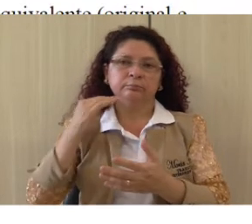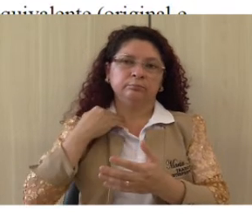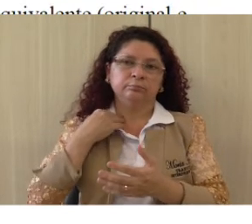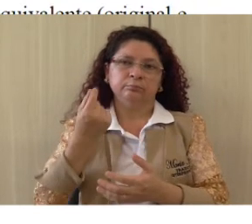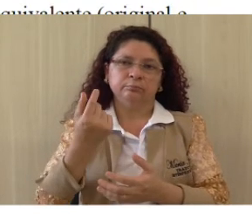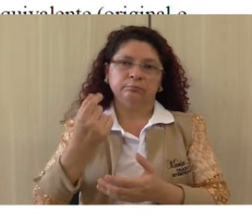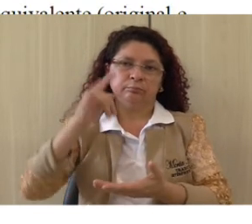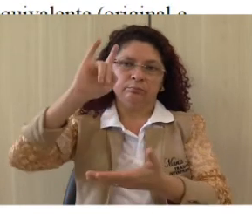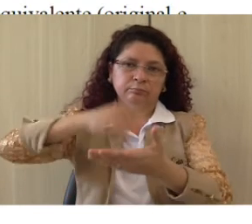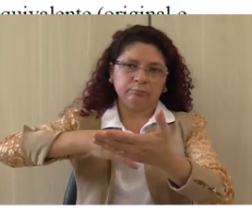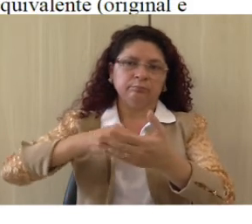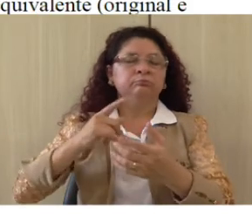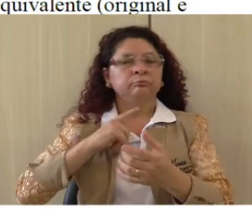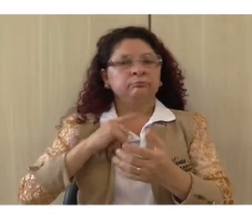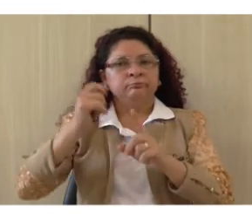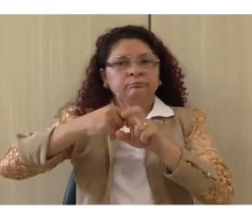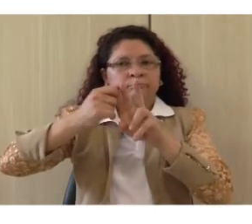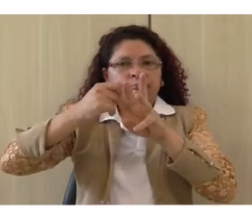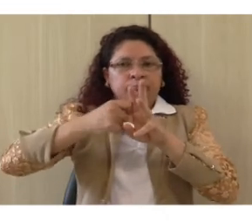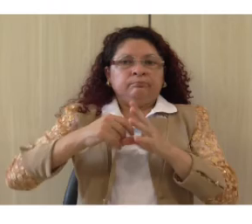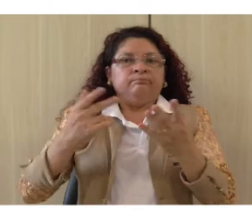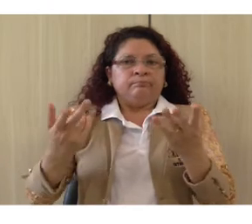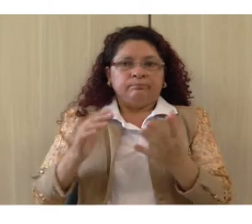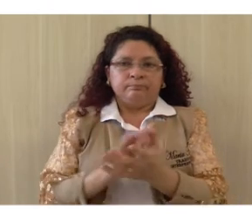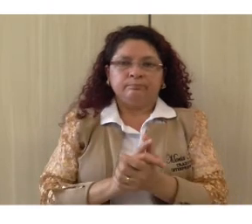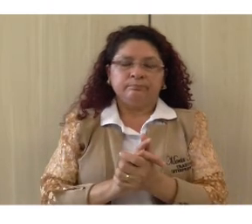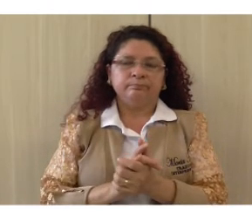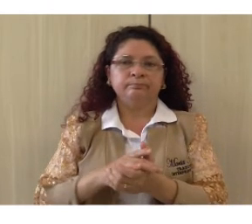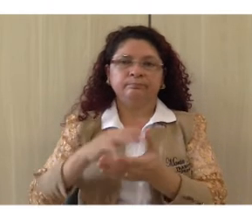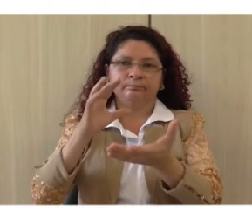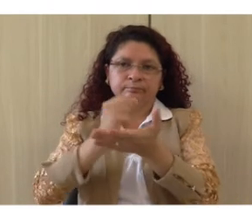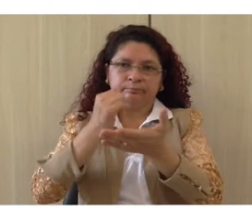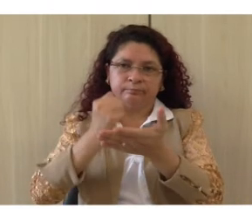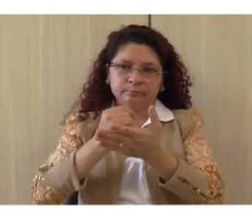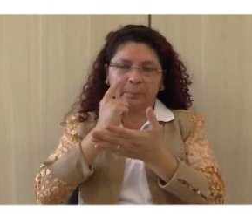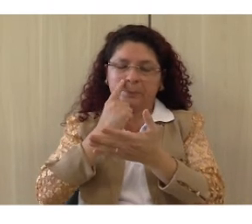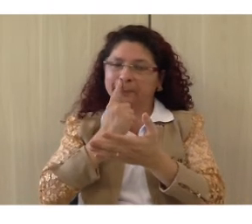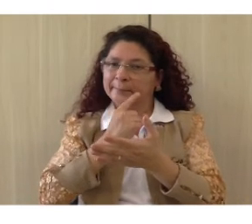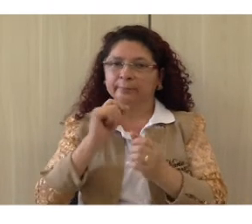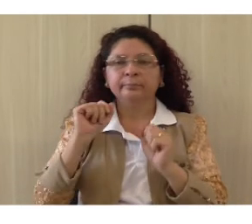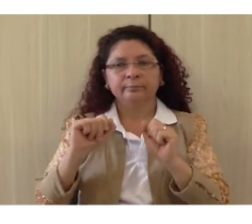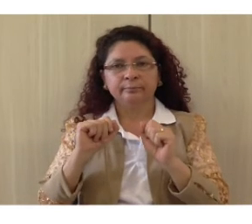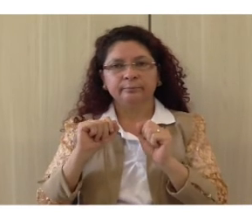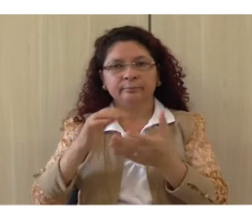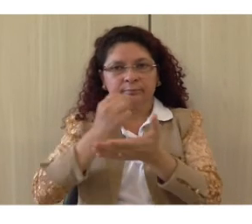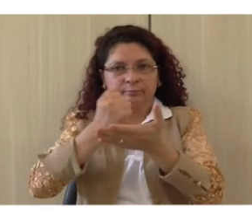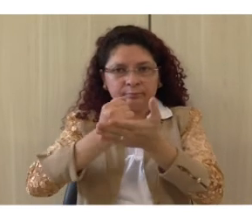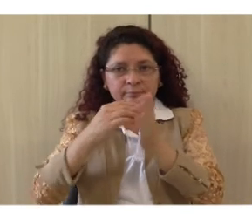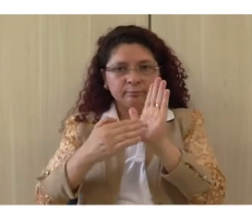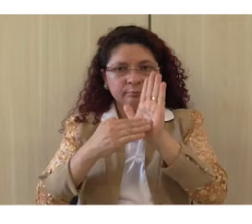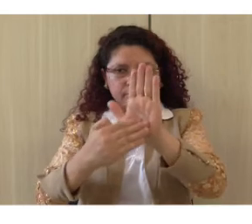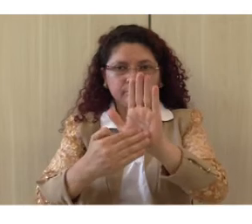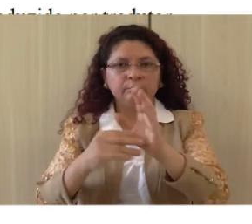bancários dos últimos 3 meses, pelo menos. C. Contrato de locação ou arrendamento devidamente registrado em